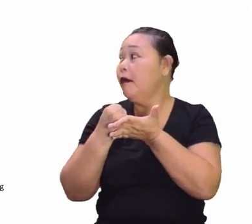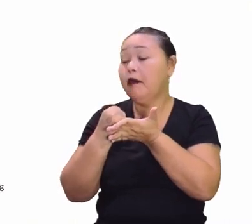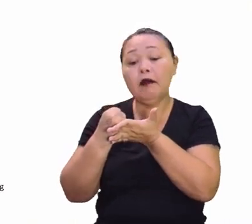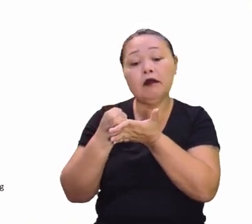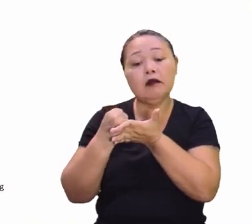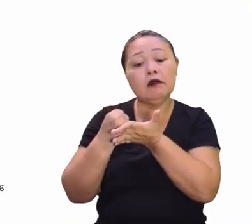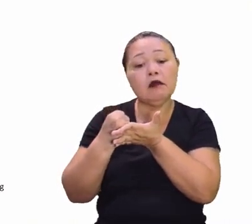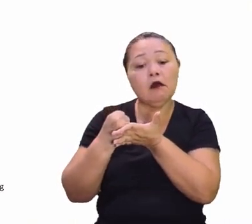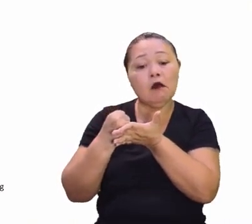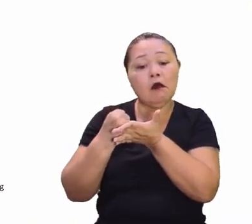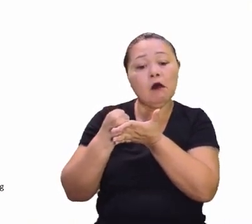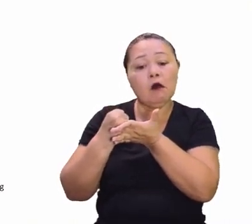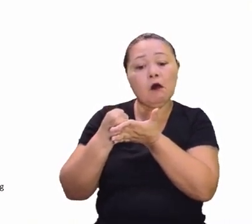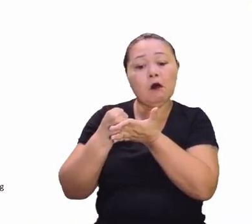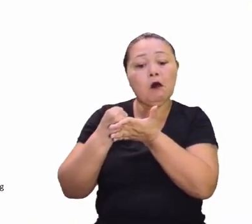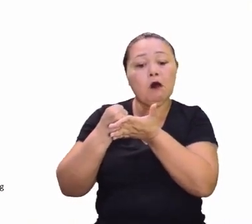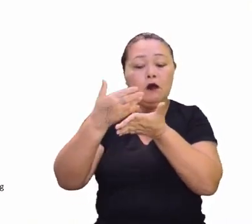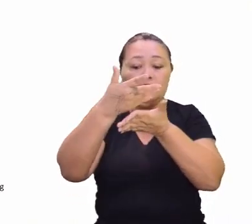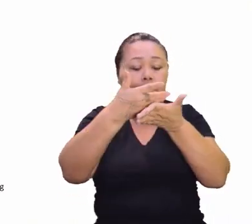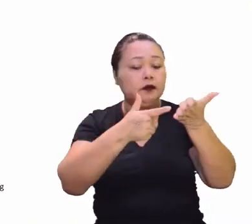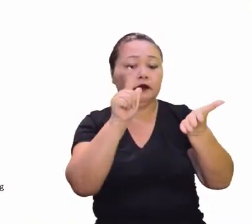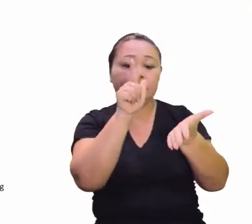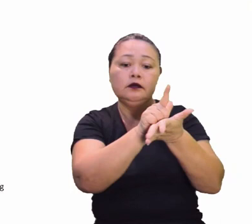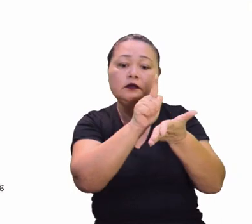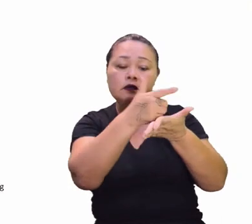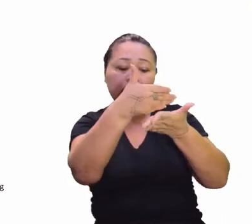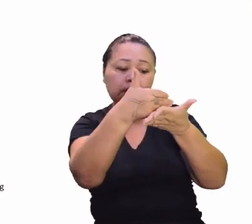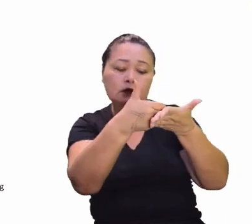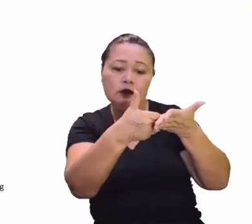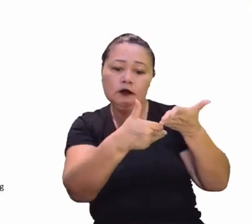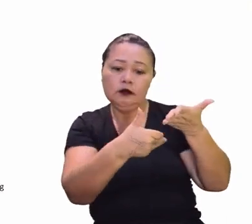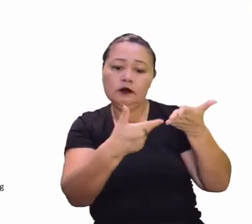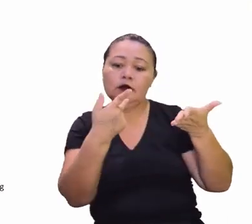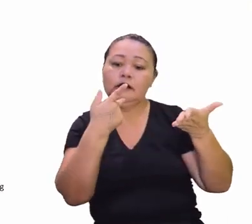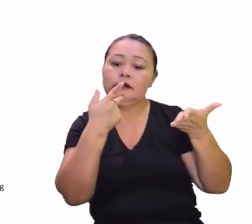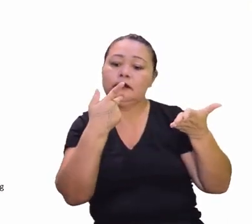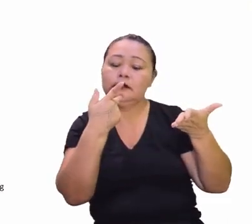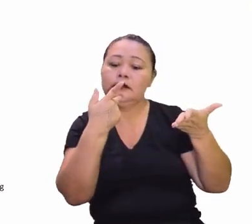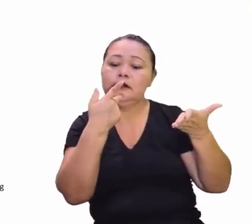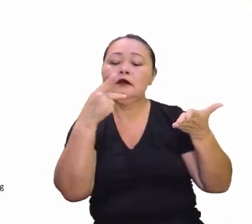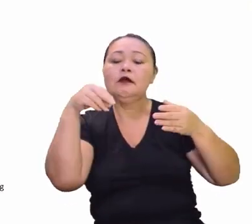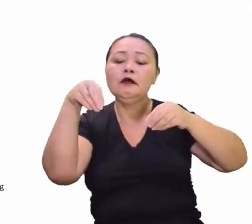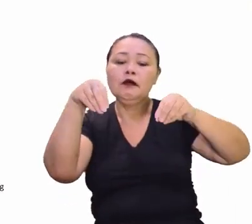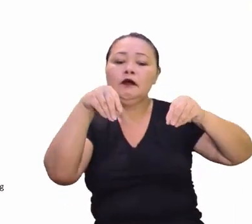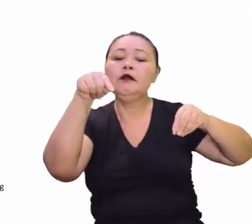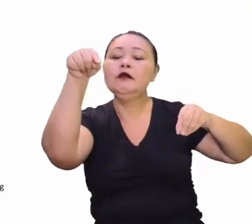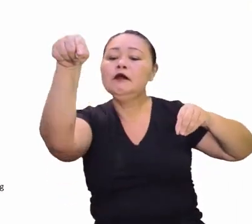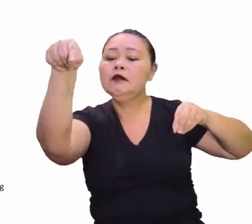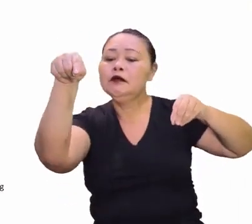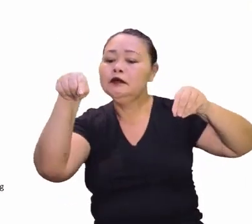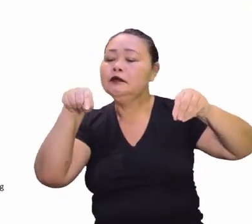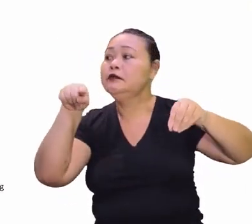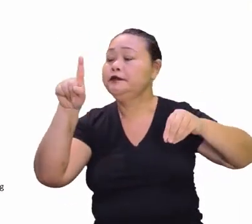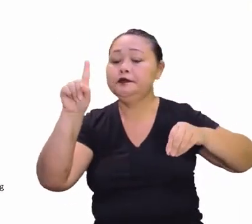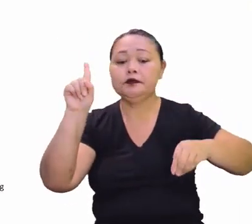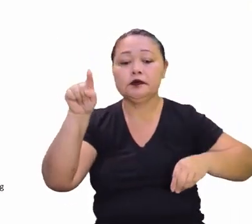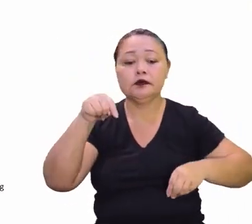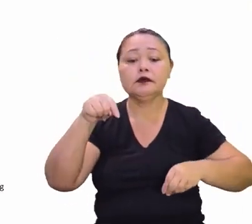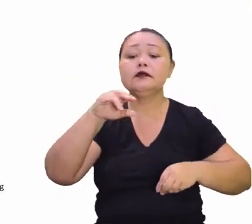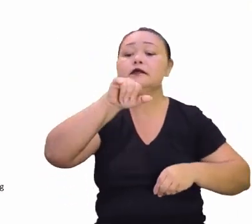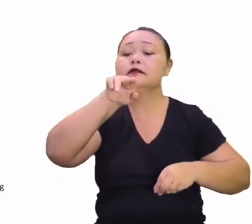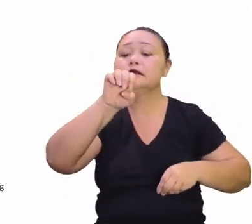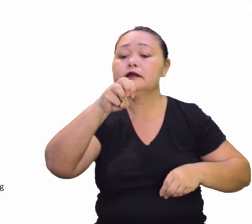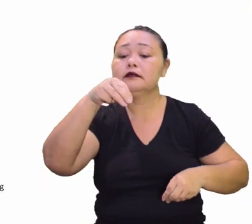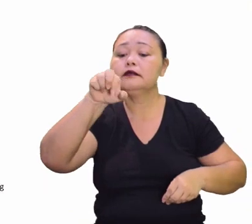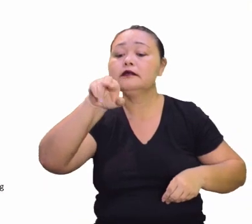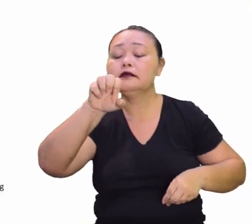aqui, tipo assim, tem um aqui que tá com papel na mão e ele falava. Tua terra é essa? Isso, ó. Seu